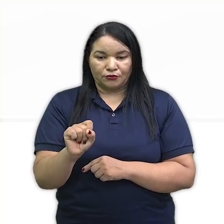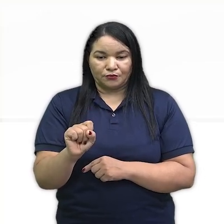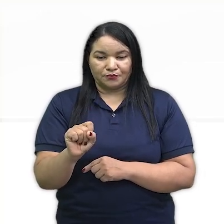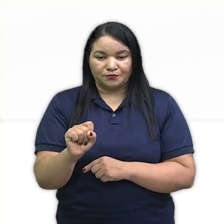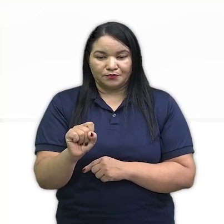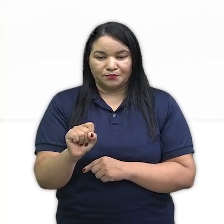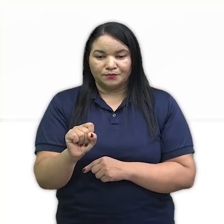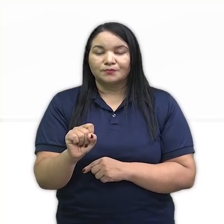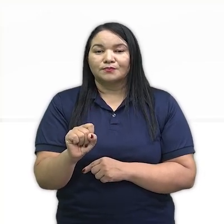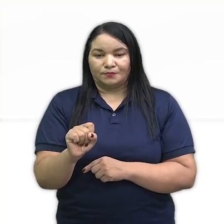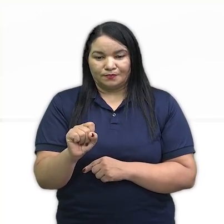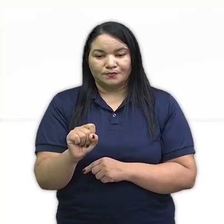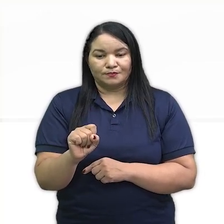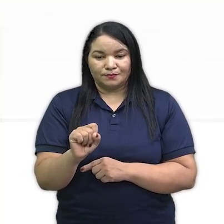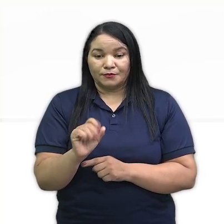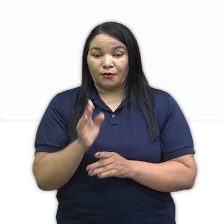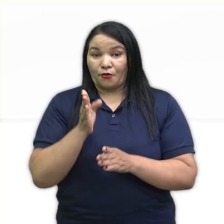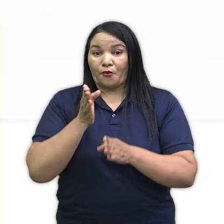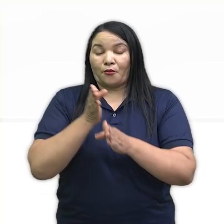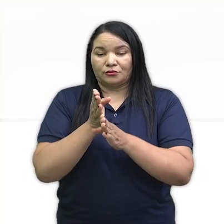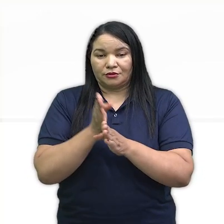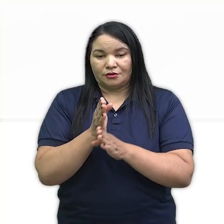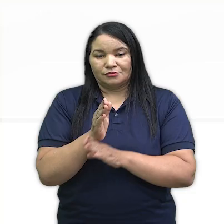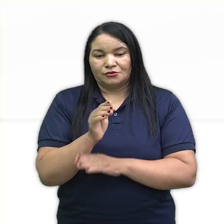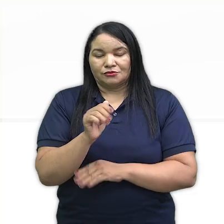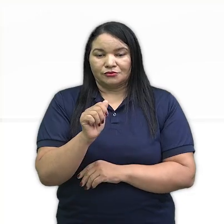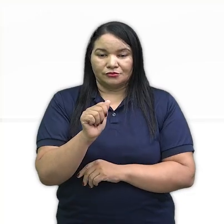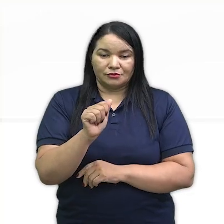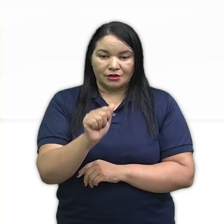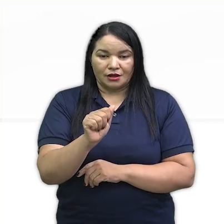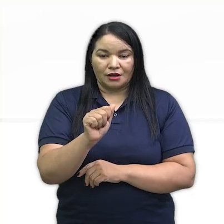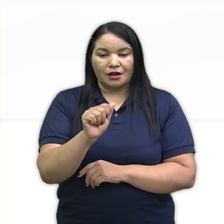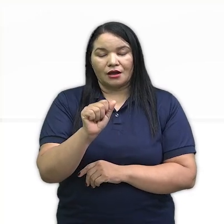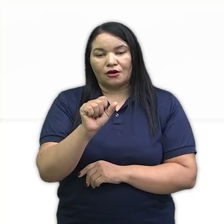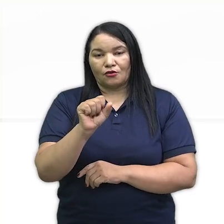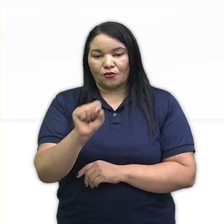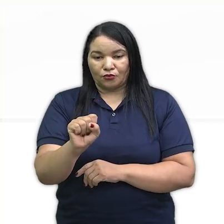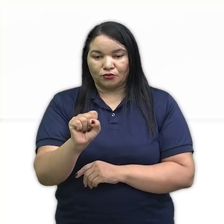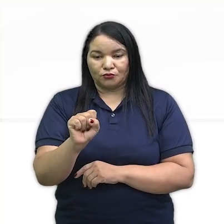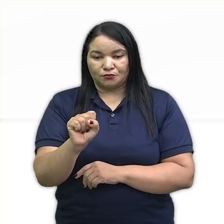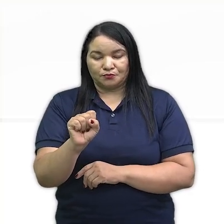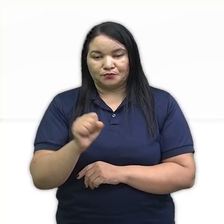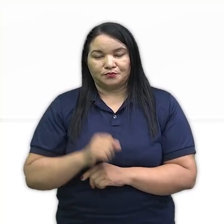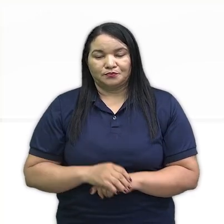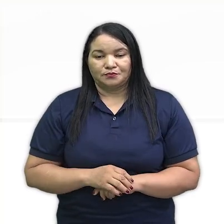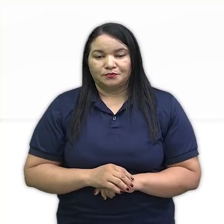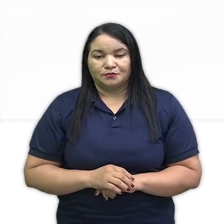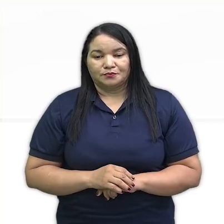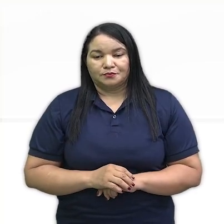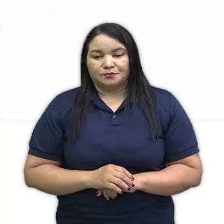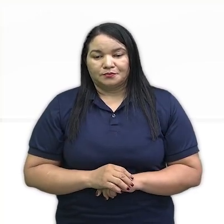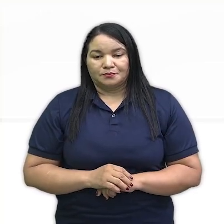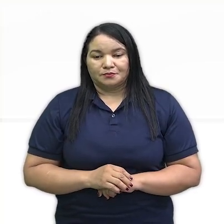8.748. E aí nós fechamos, então, encontramos aí o nosso oitavo termo.